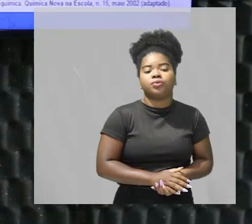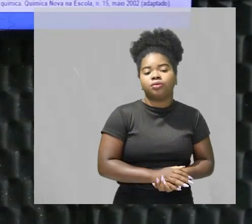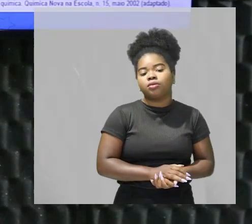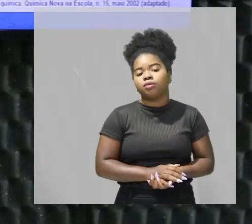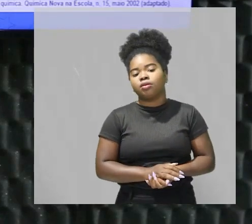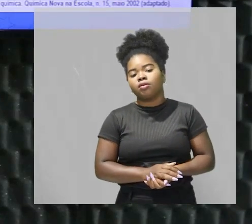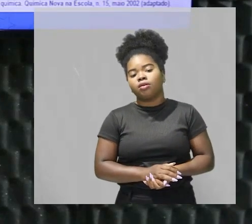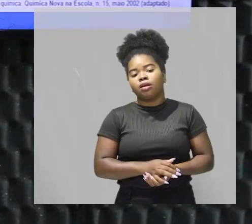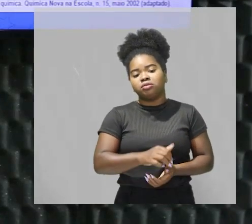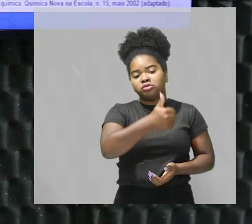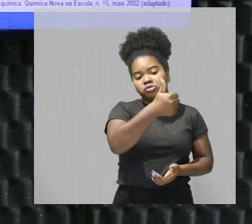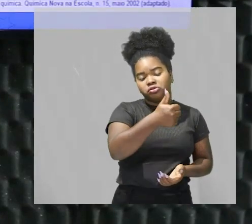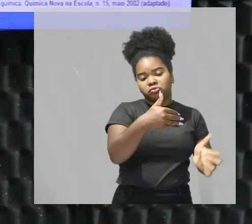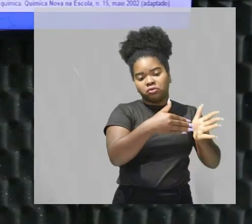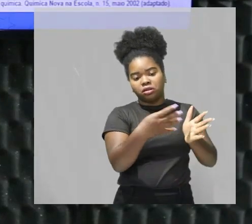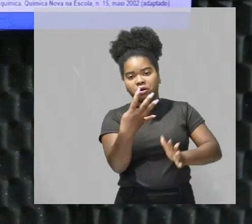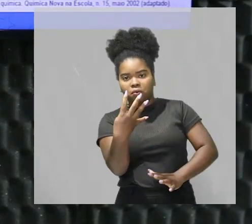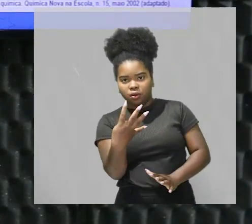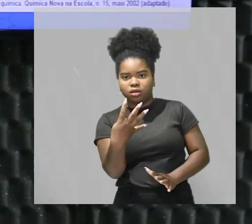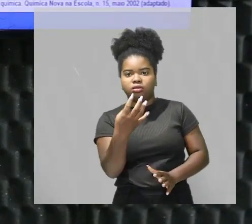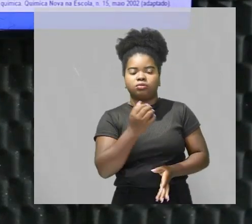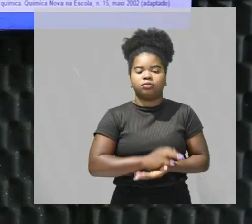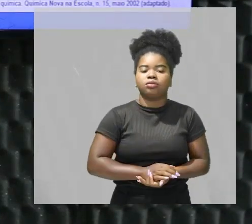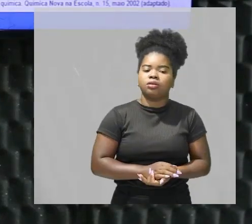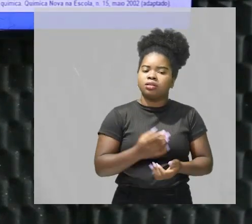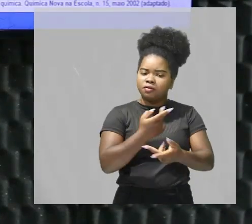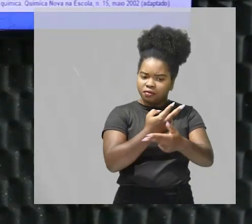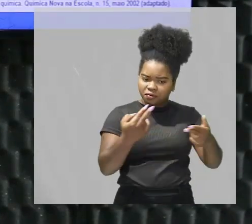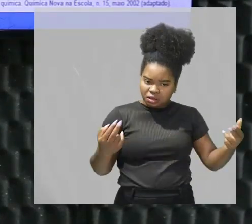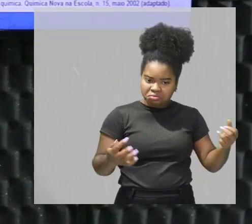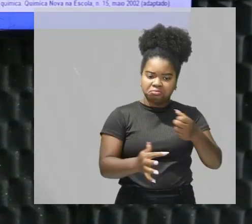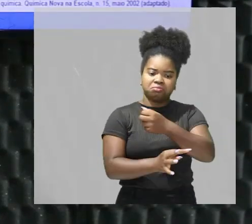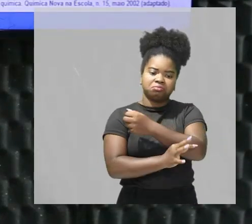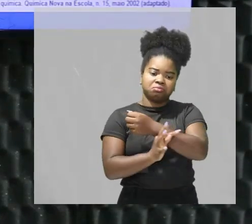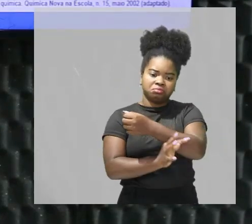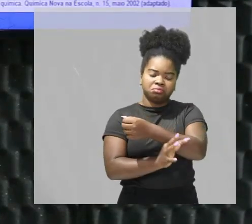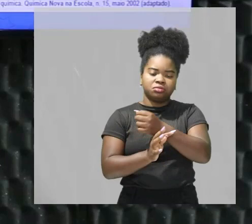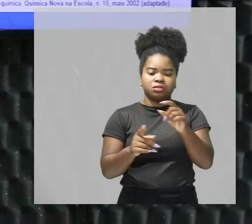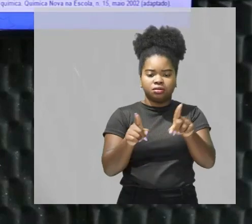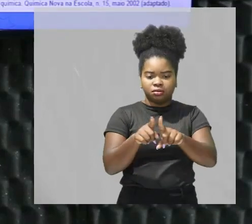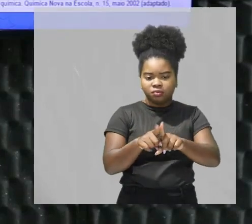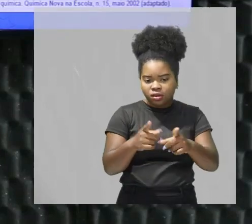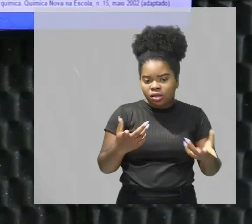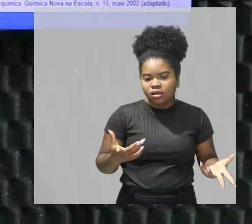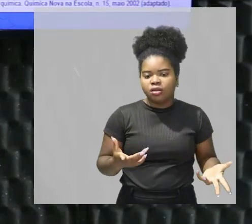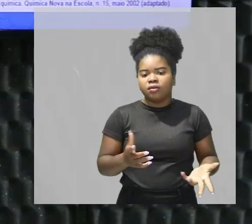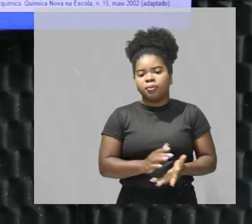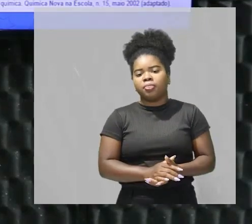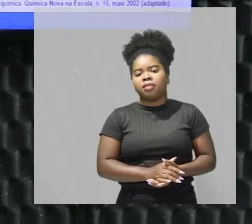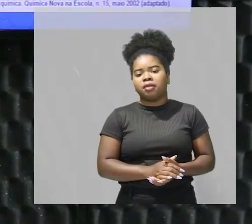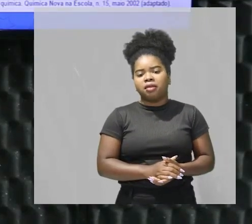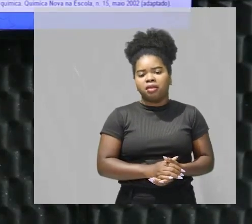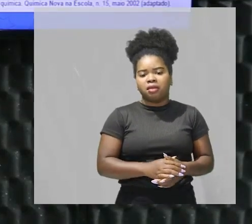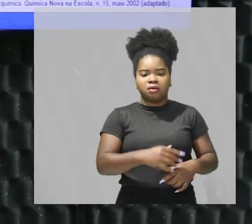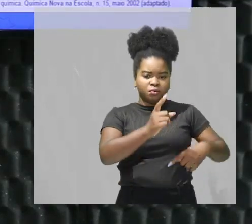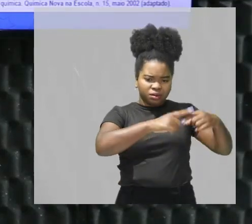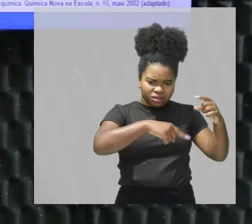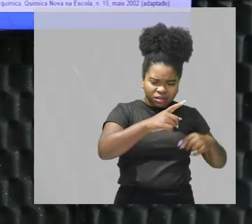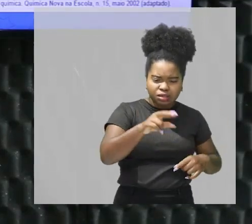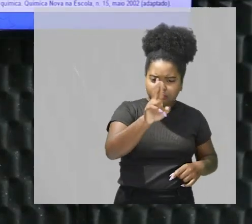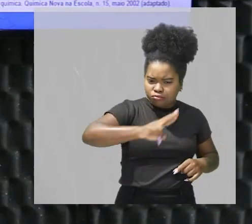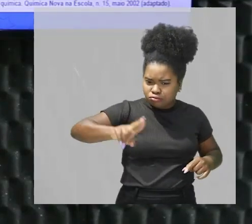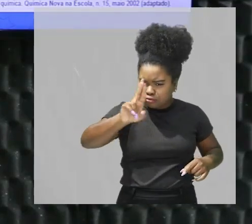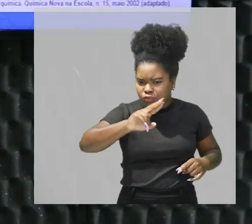Então, frações de 1 a 4, as diversas temperaturas, certo? Os produtos obtidos,